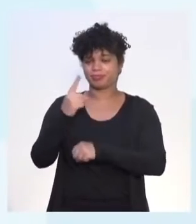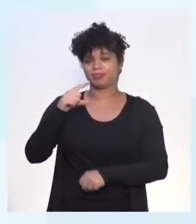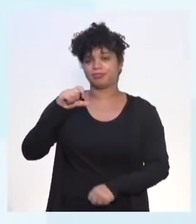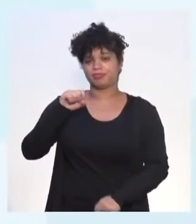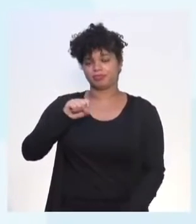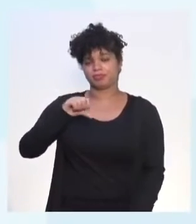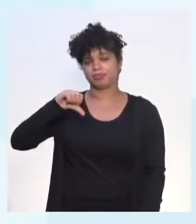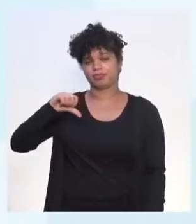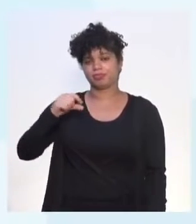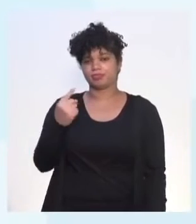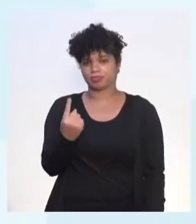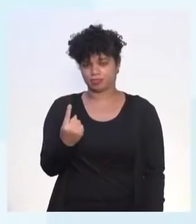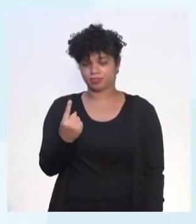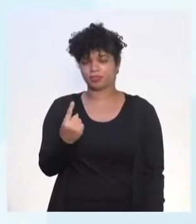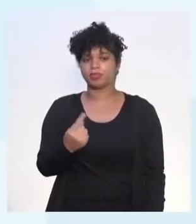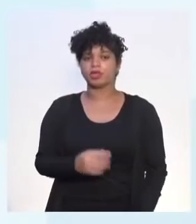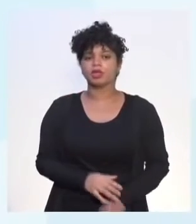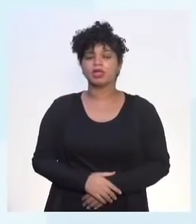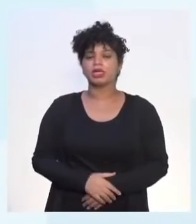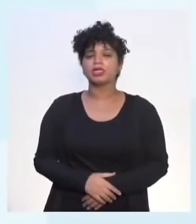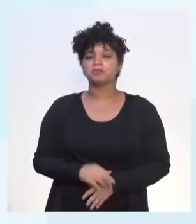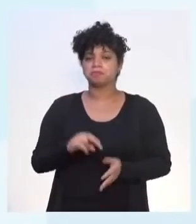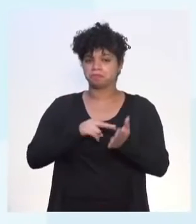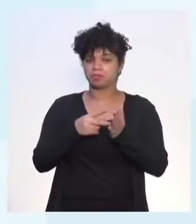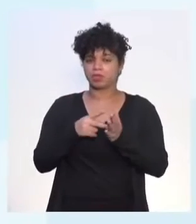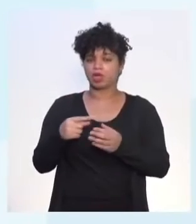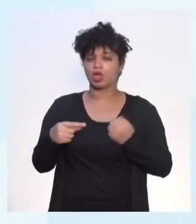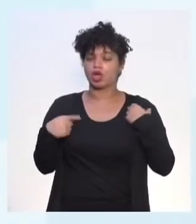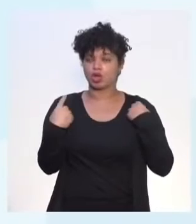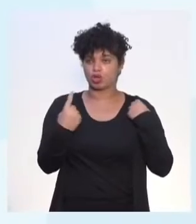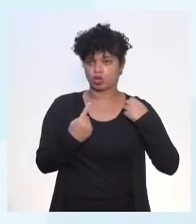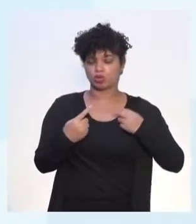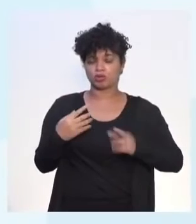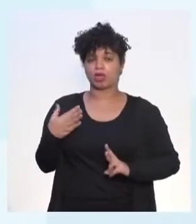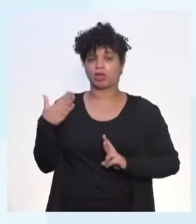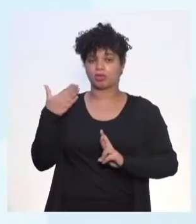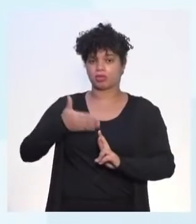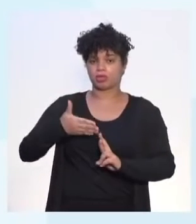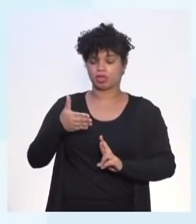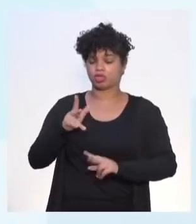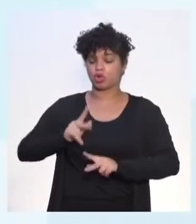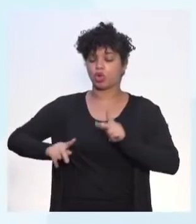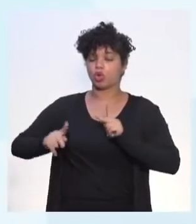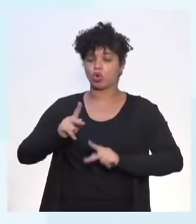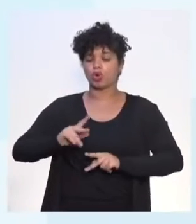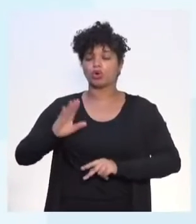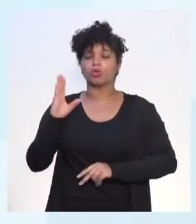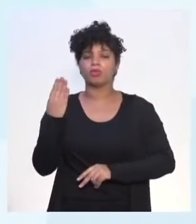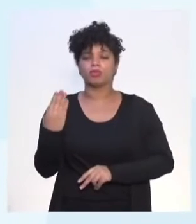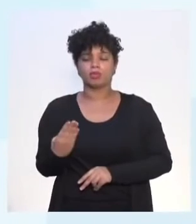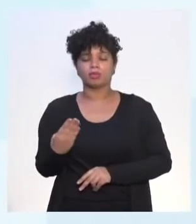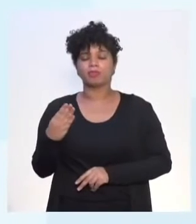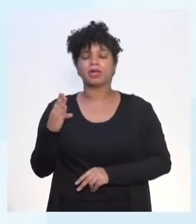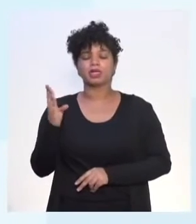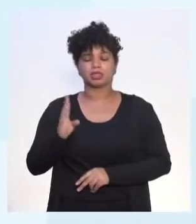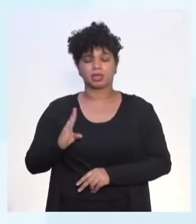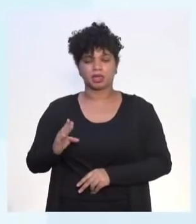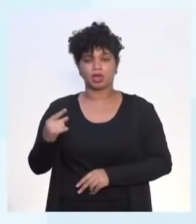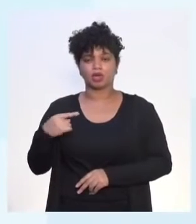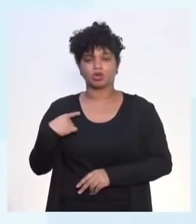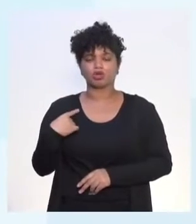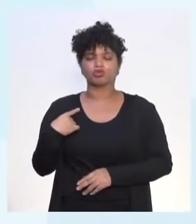1891. Nós, os representantes do povo brasileiro, reunidos em Congresso Constituinte,